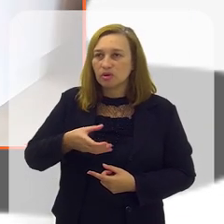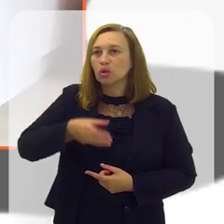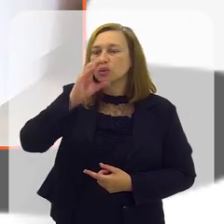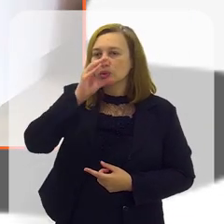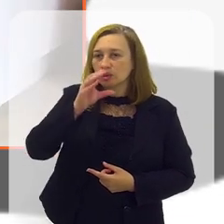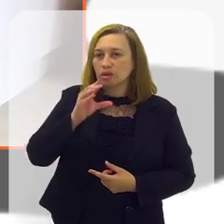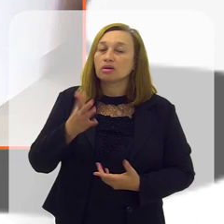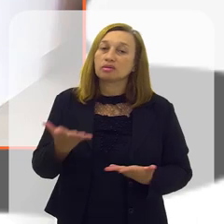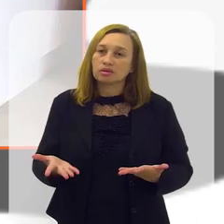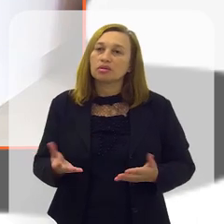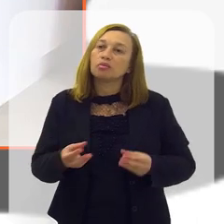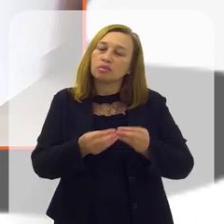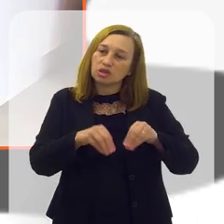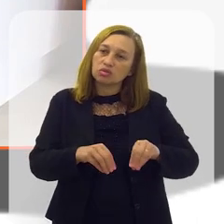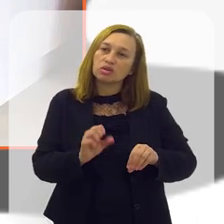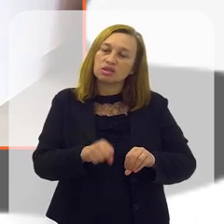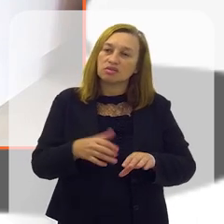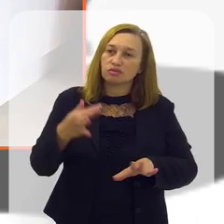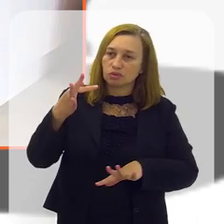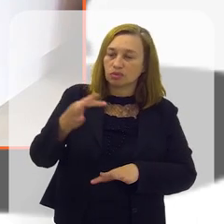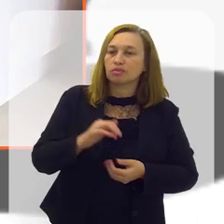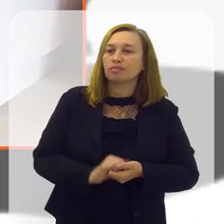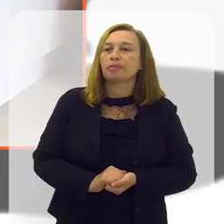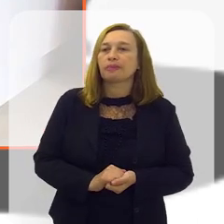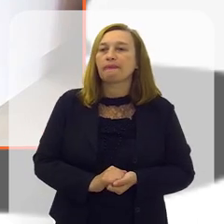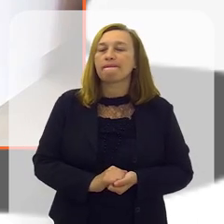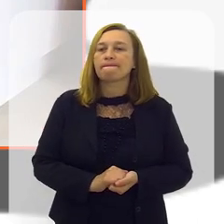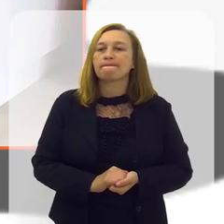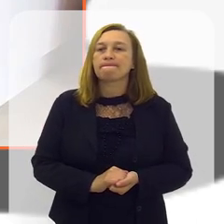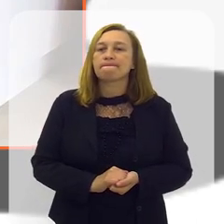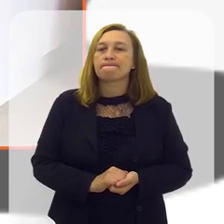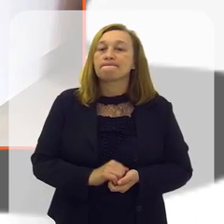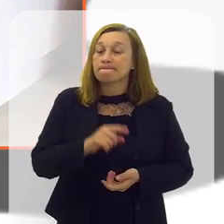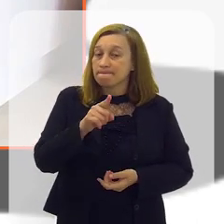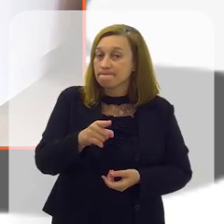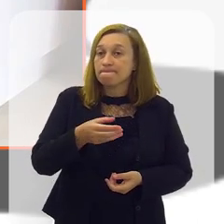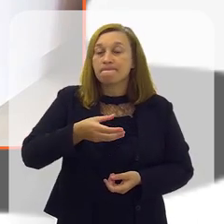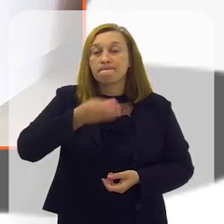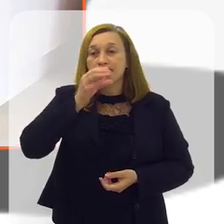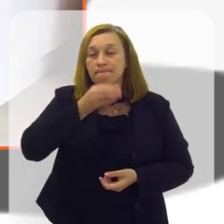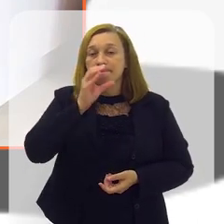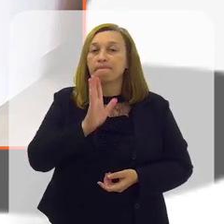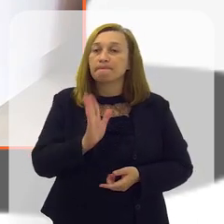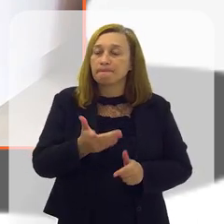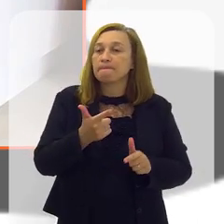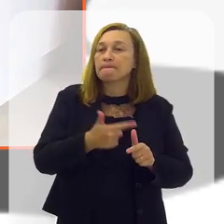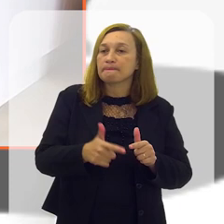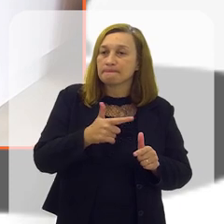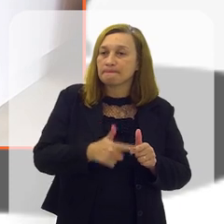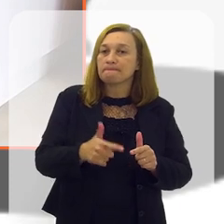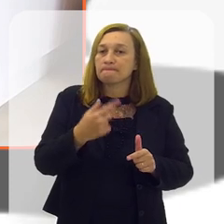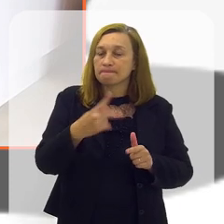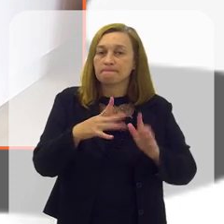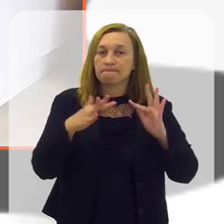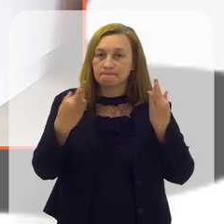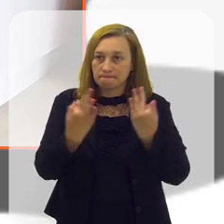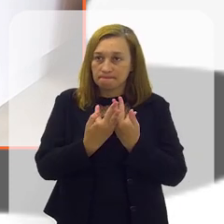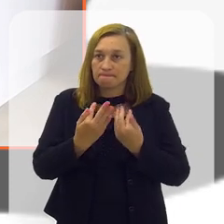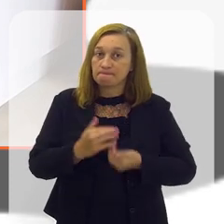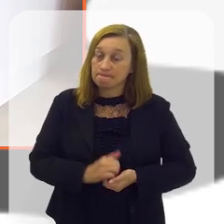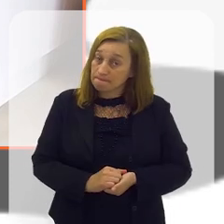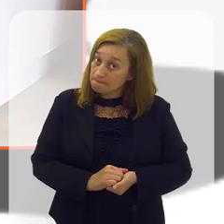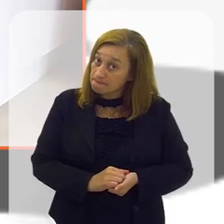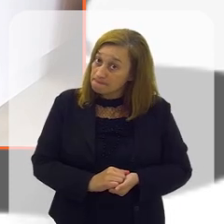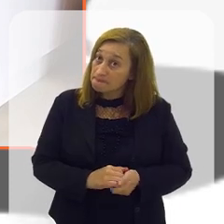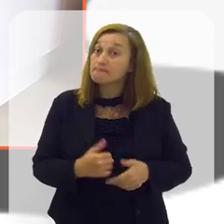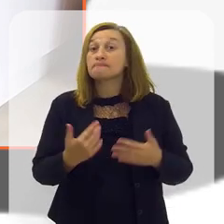ser só a embriaguez, né? Em algum momento ela traz prejuízo, sim. Sua maneira de beber já causou problemas em